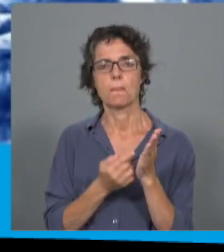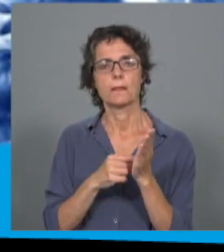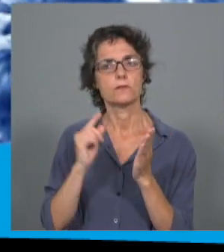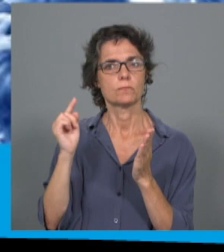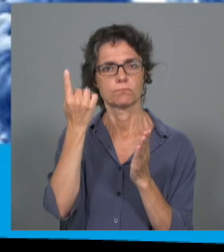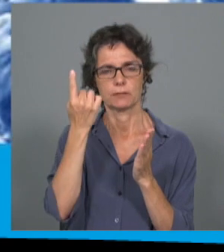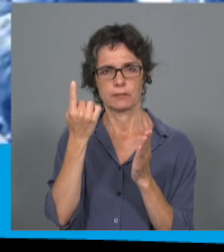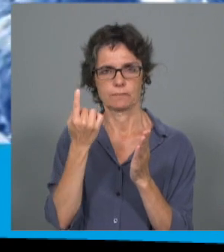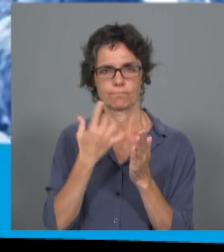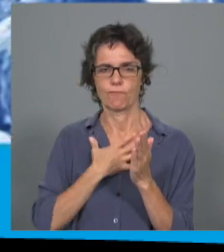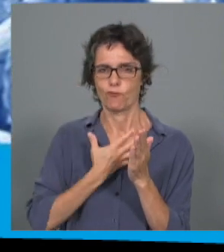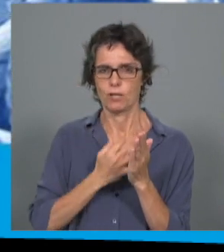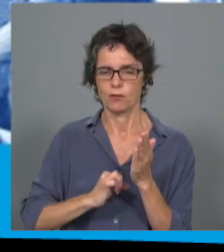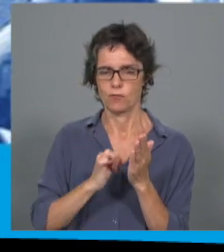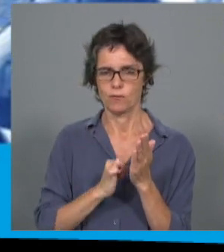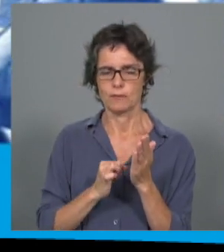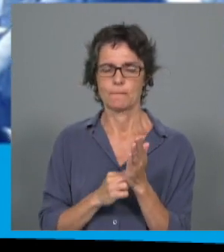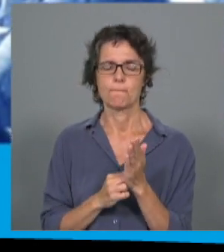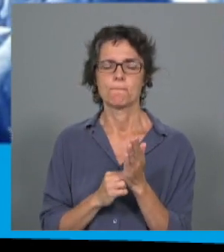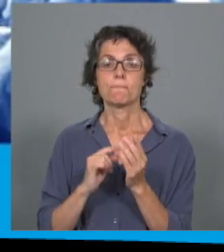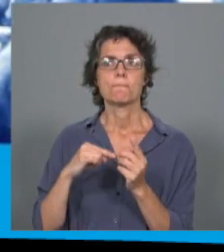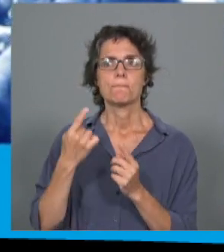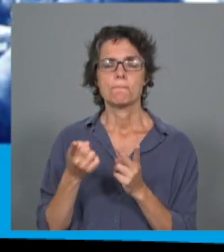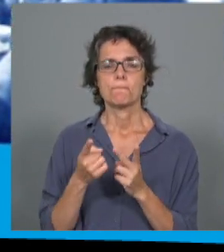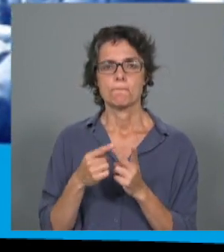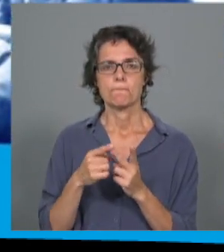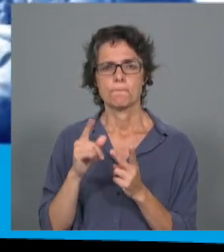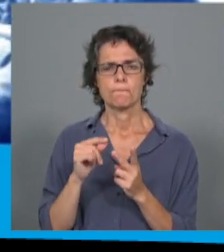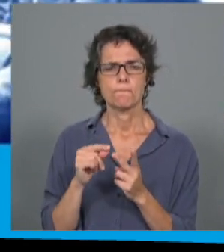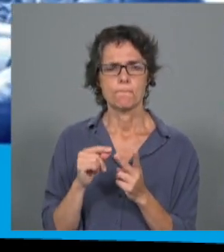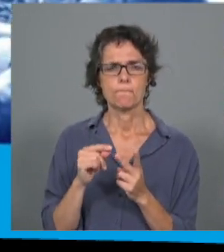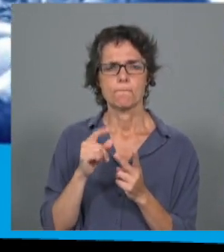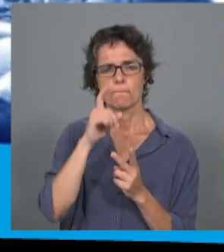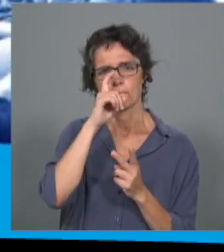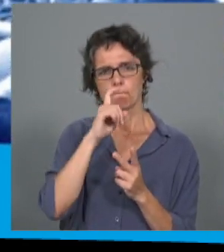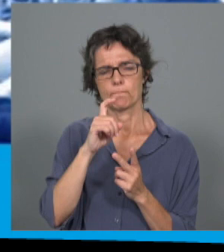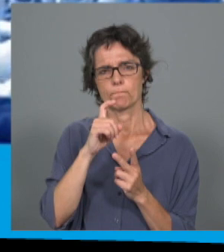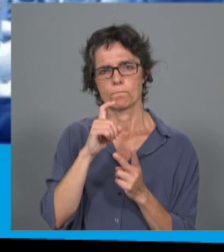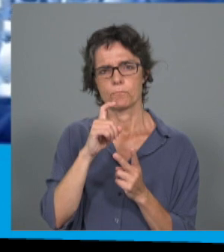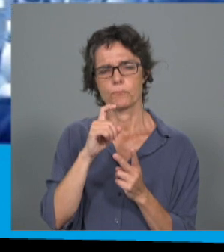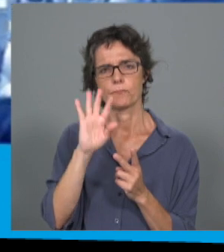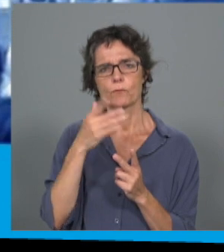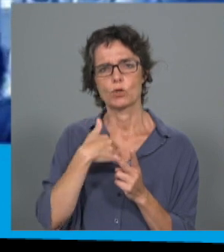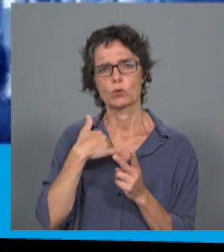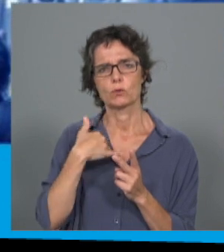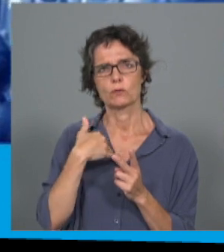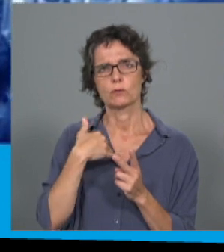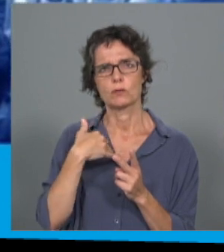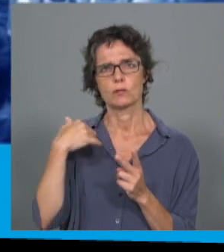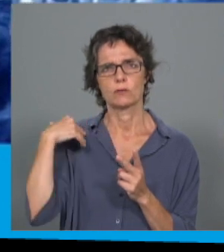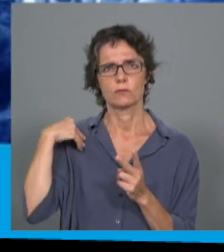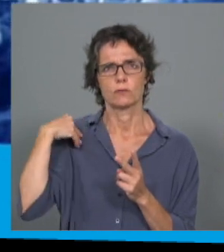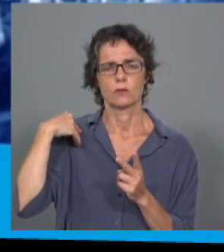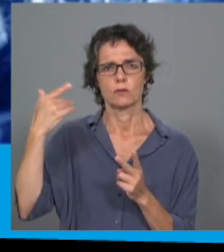mote. Depois eu recordo-me das palavras de Dom Manuel Clemente quando me enviou estudar a Roma para fazer da teologia um serviço à